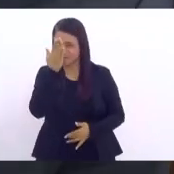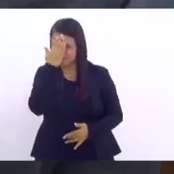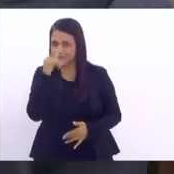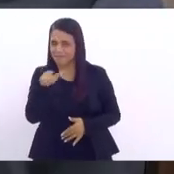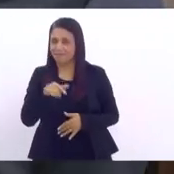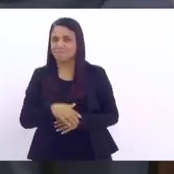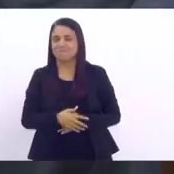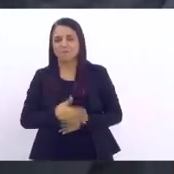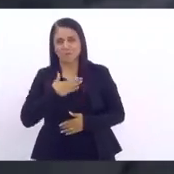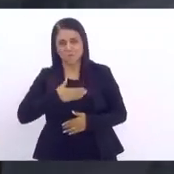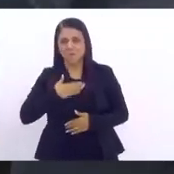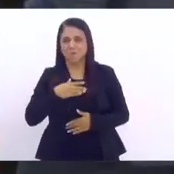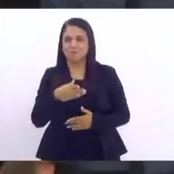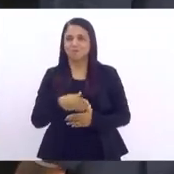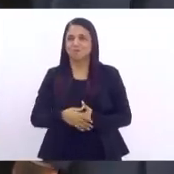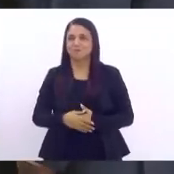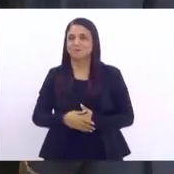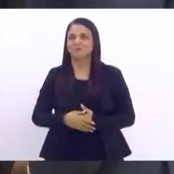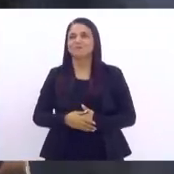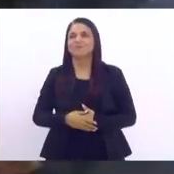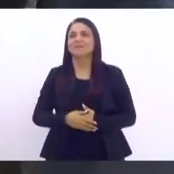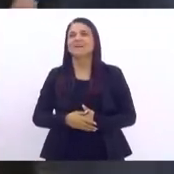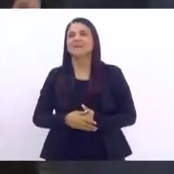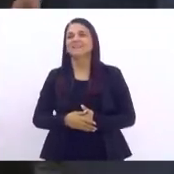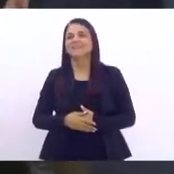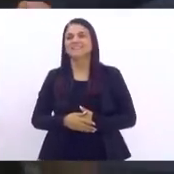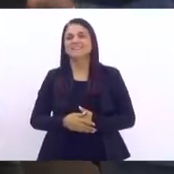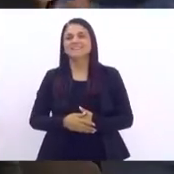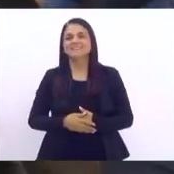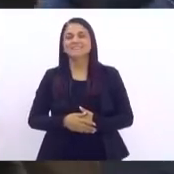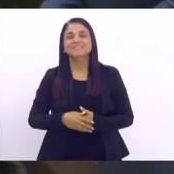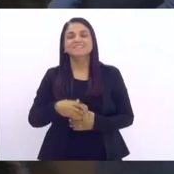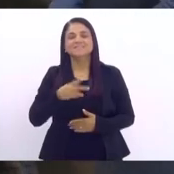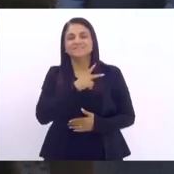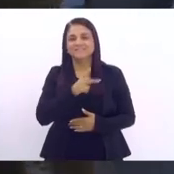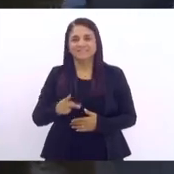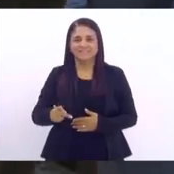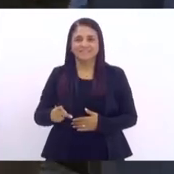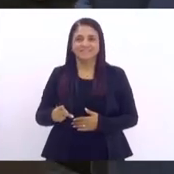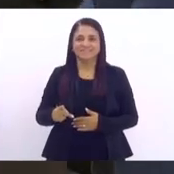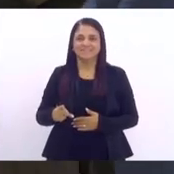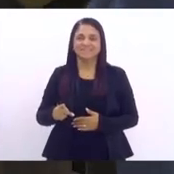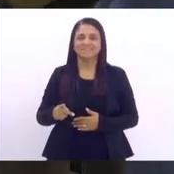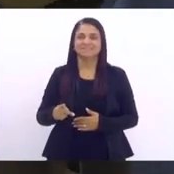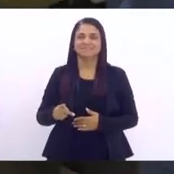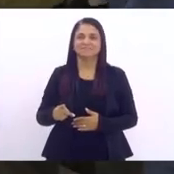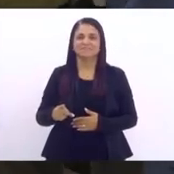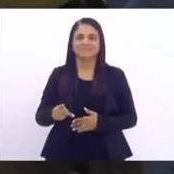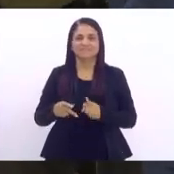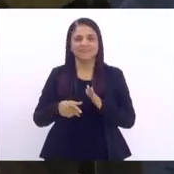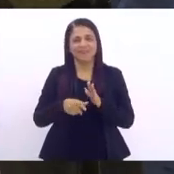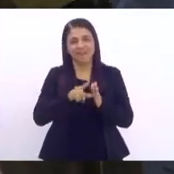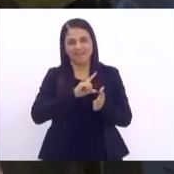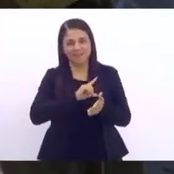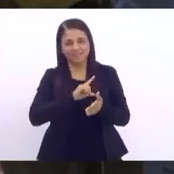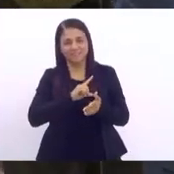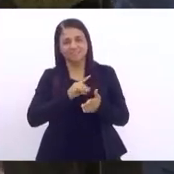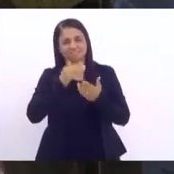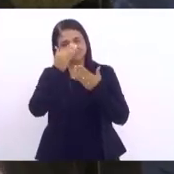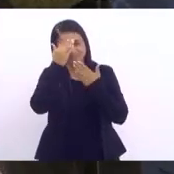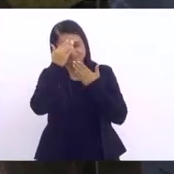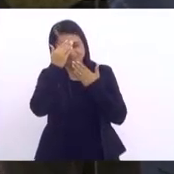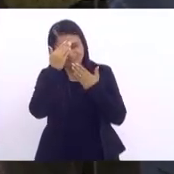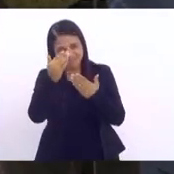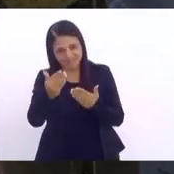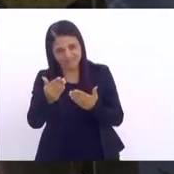Pode falar, Alan. Presidente, queria, antes de mais nada, agradecer muito a gentileza do deputado Luiz